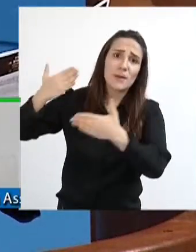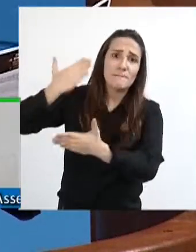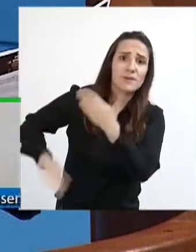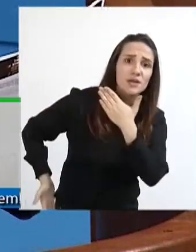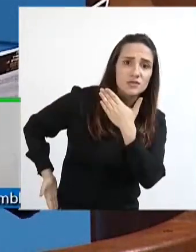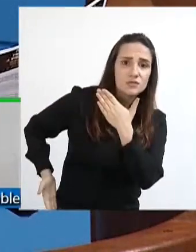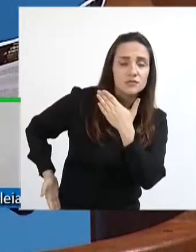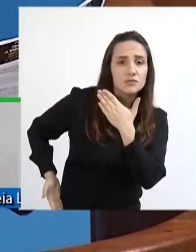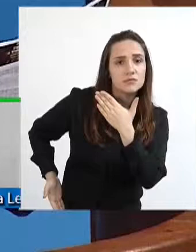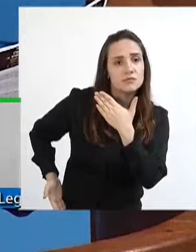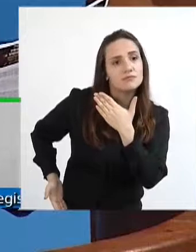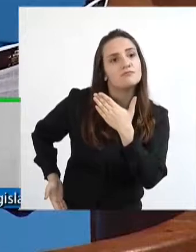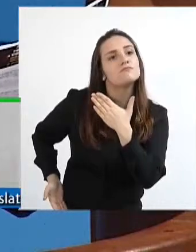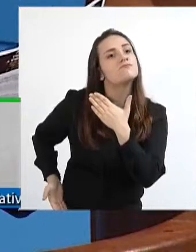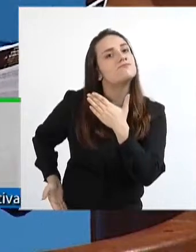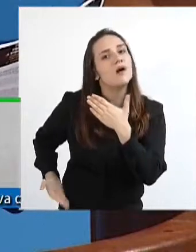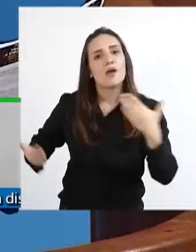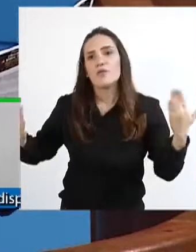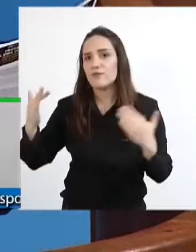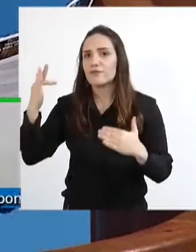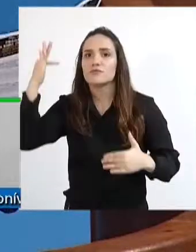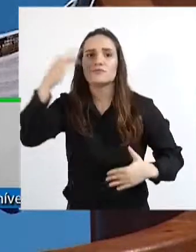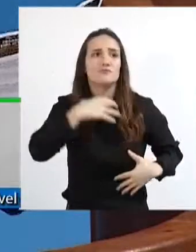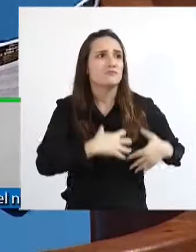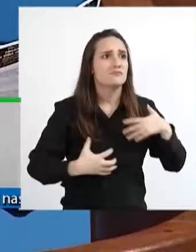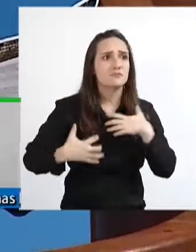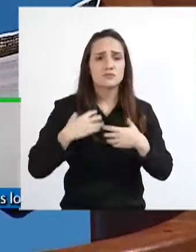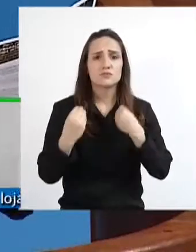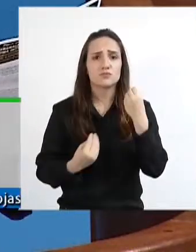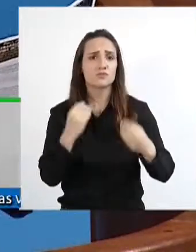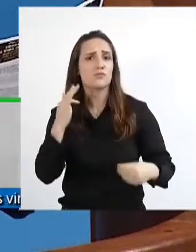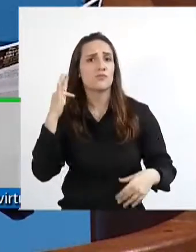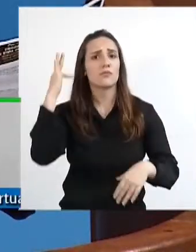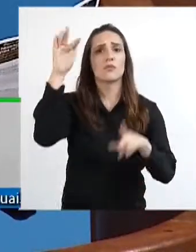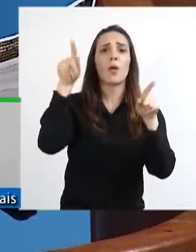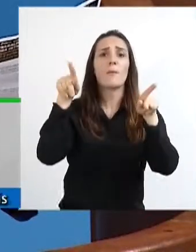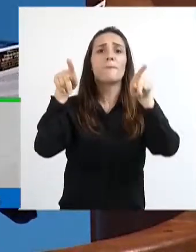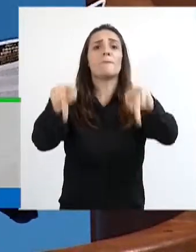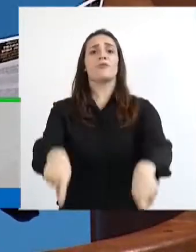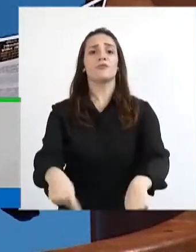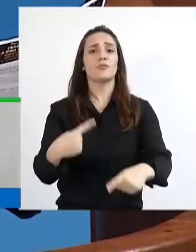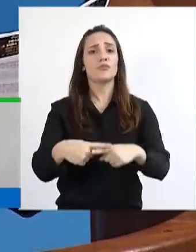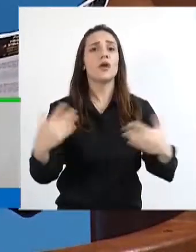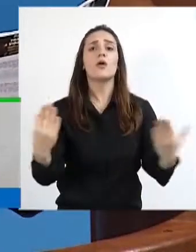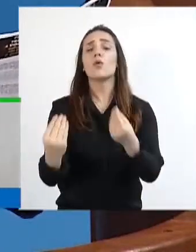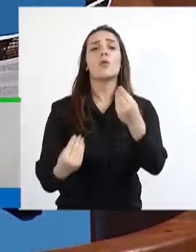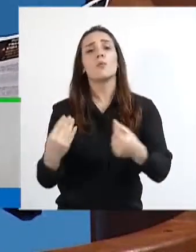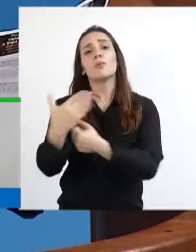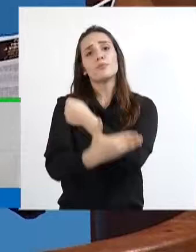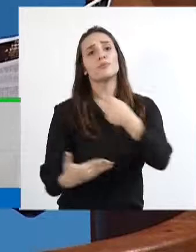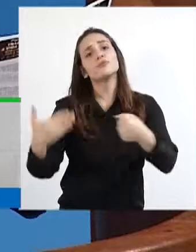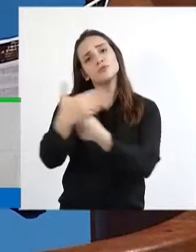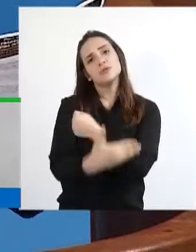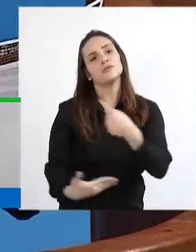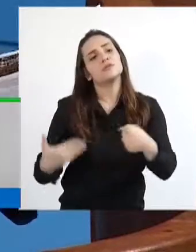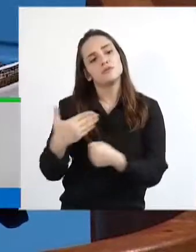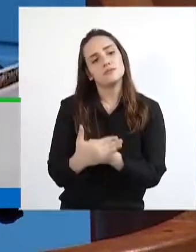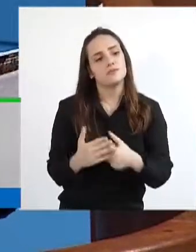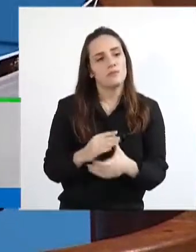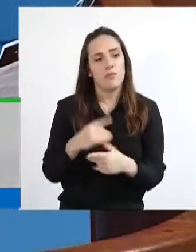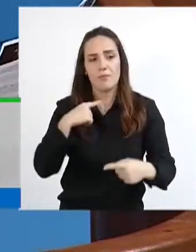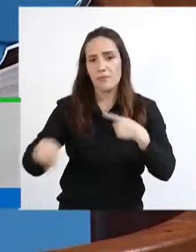aprovada, jogará graves incertezas quanto ao futuro das populações protegidas na contramão do